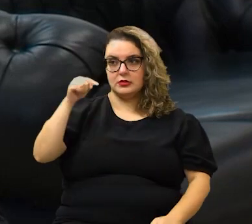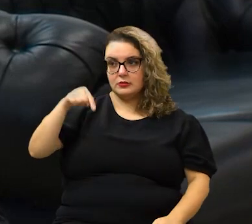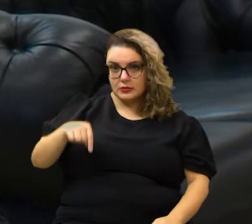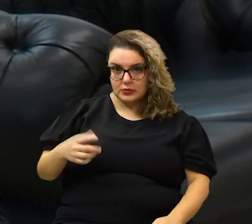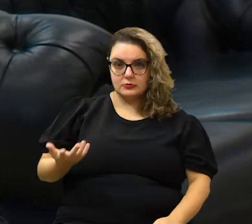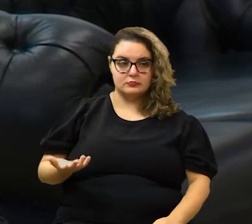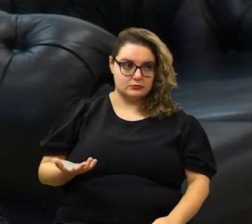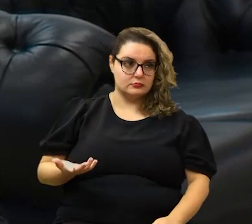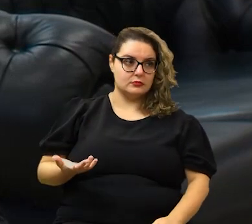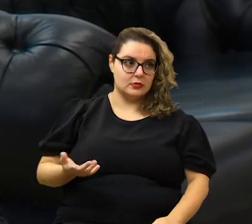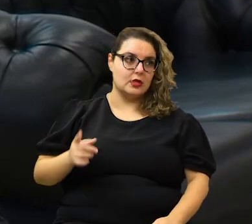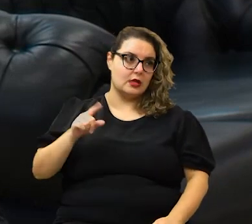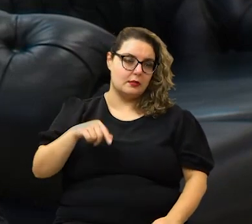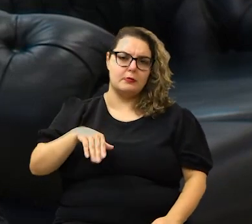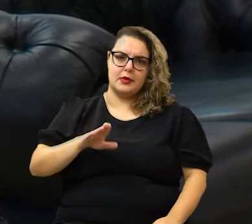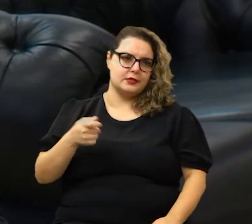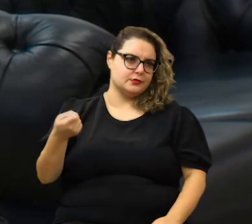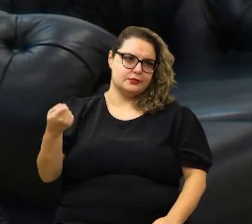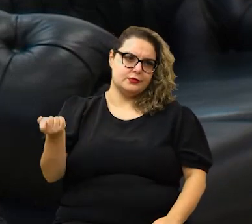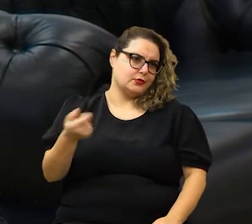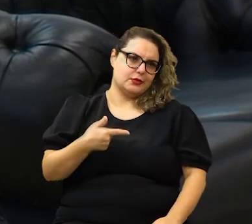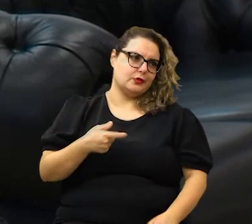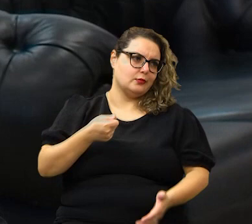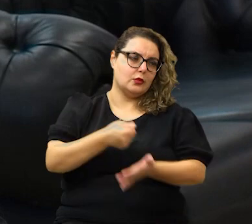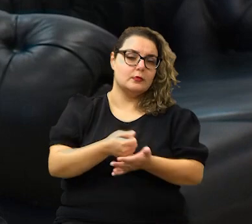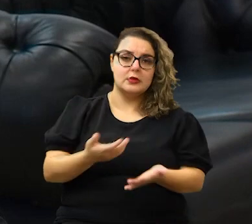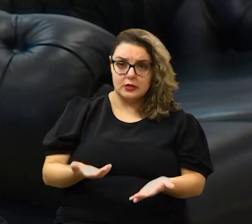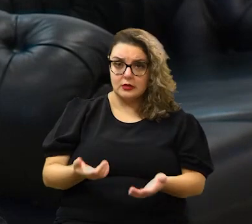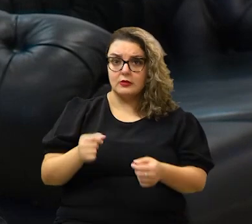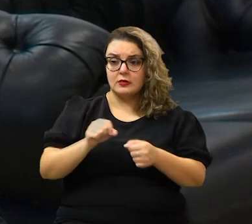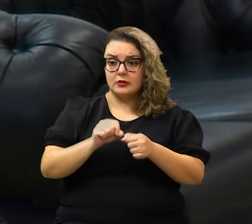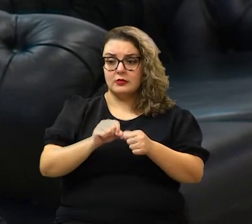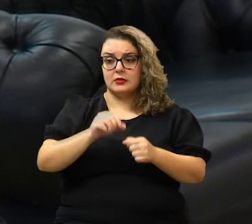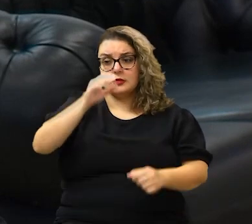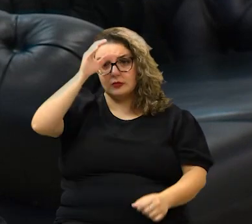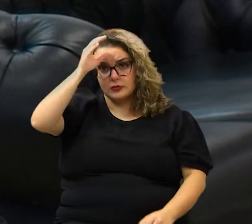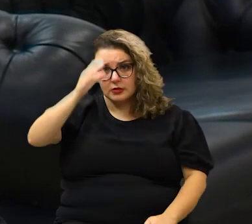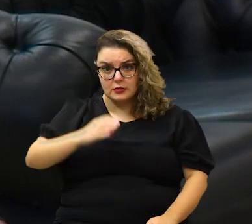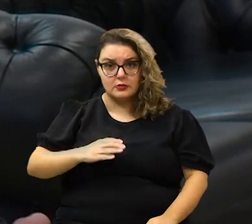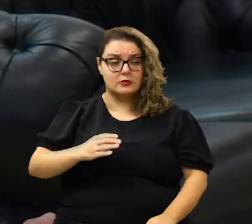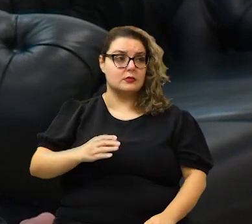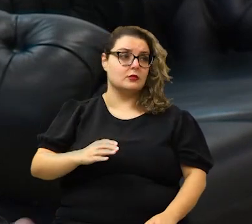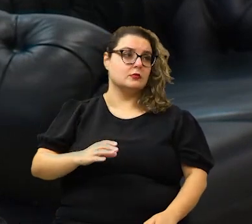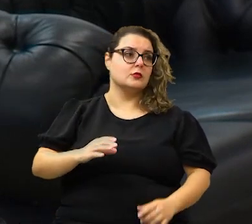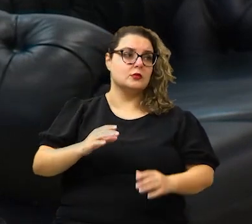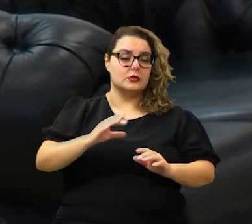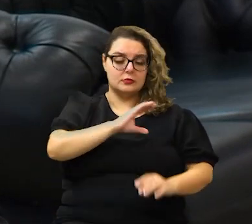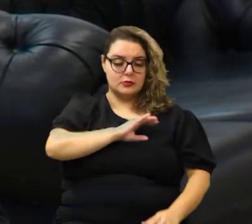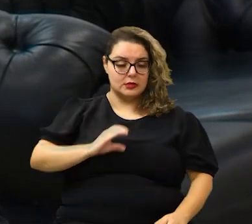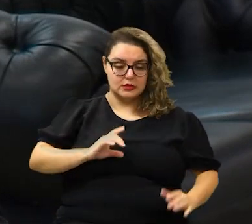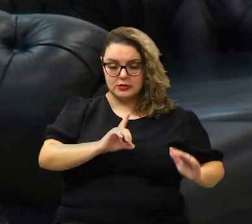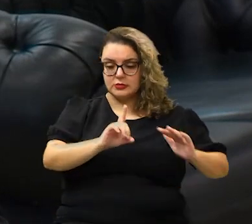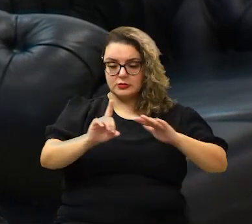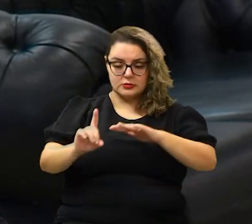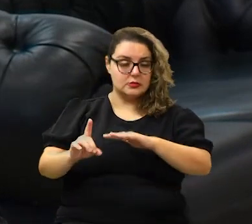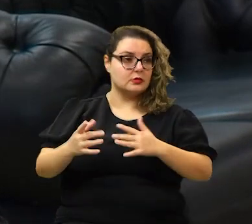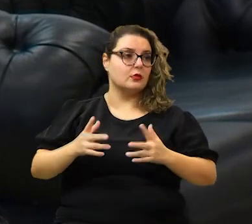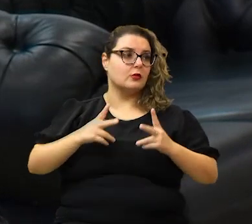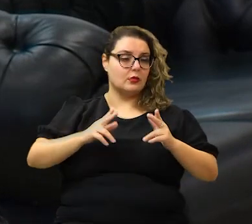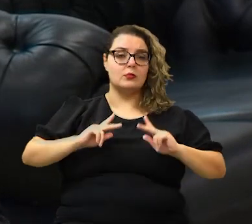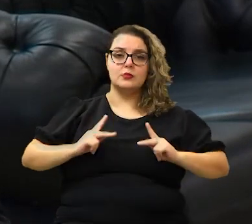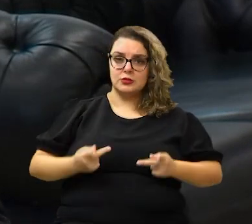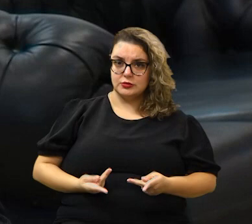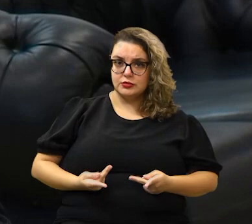embaixo, é mais do que uma obrigação, é algo que a gente faz como cidadão, como cristão, né, como ser